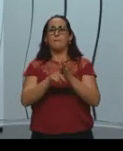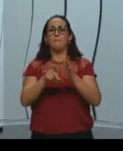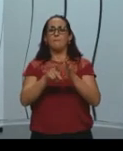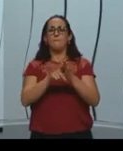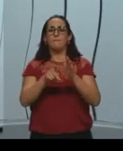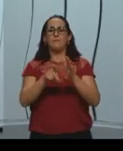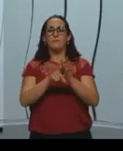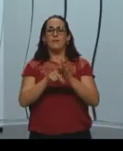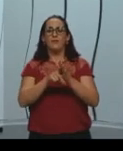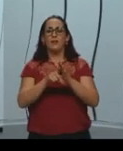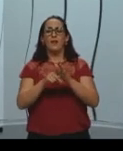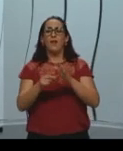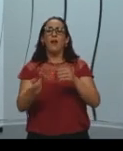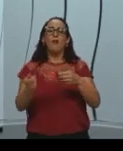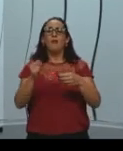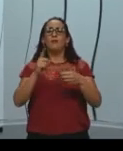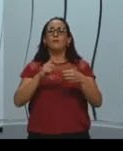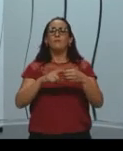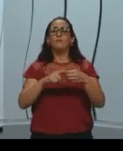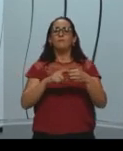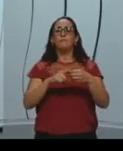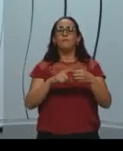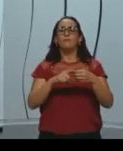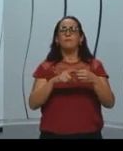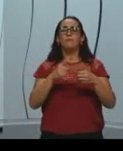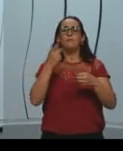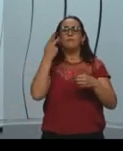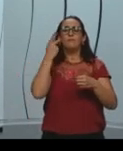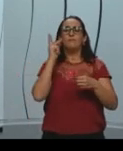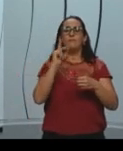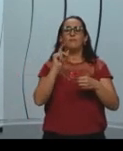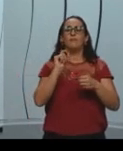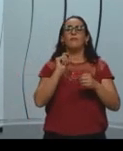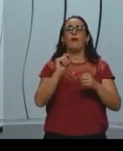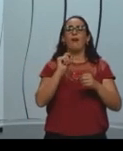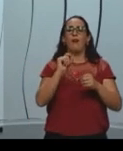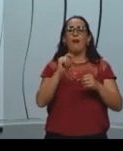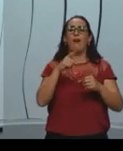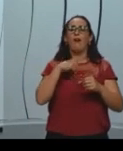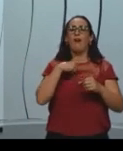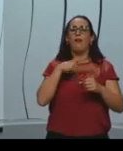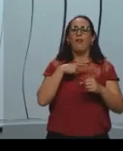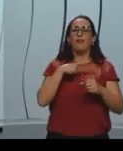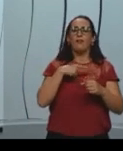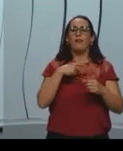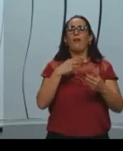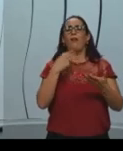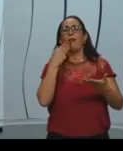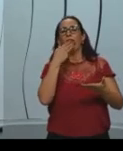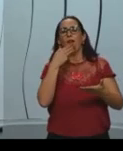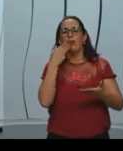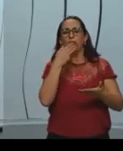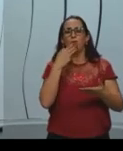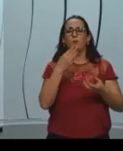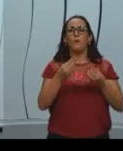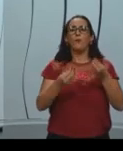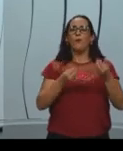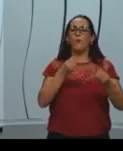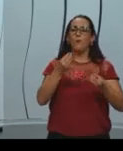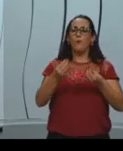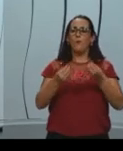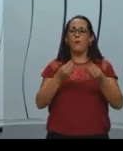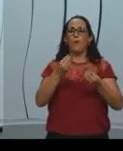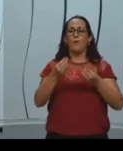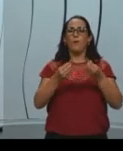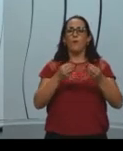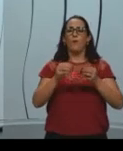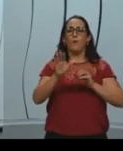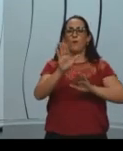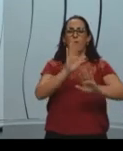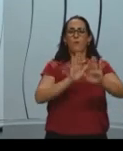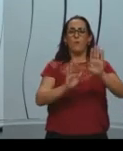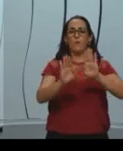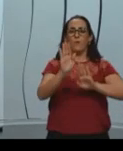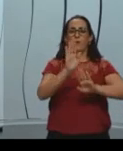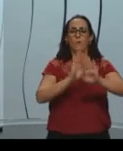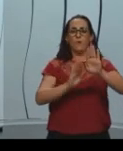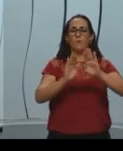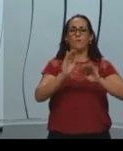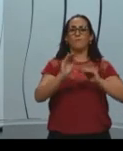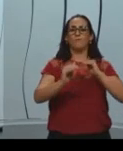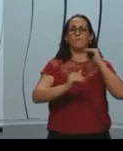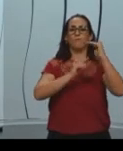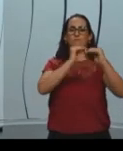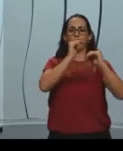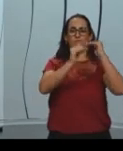questão técnica, né? A questão aí de compreender o ponto do açúcar, de cuidar aí do desenvolvimento do engenho,